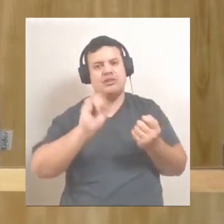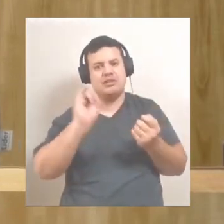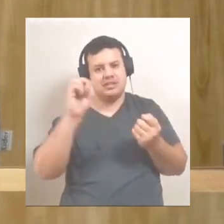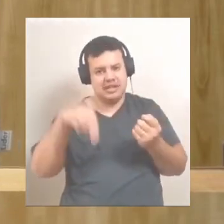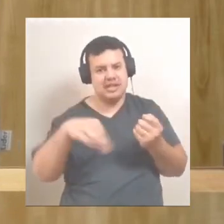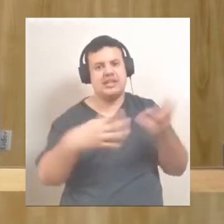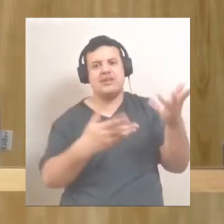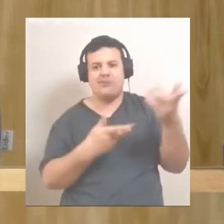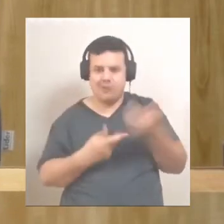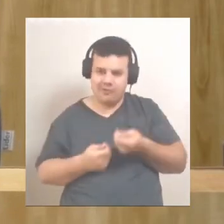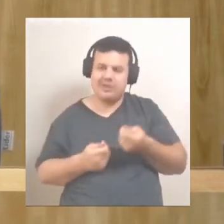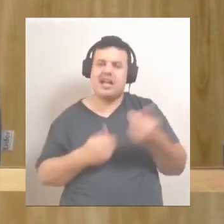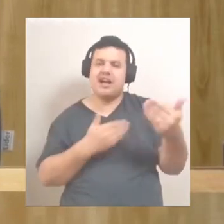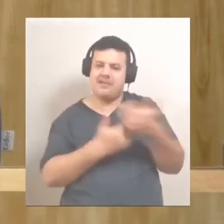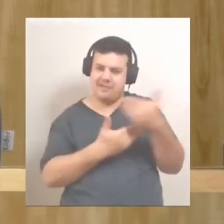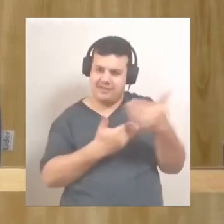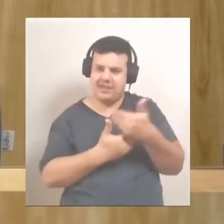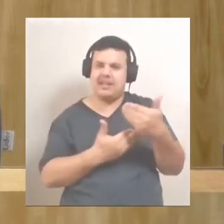participava. Então,